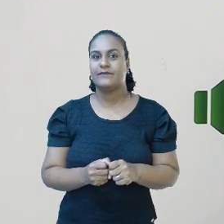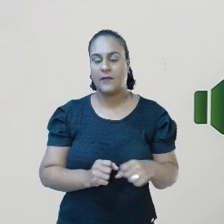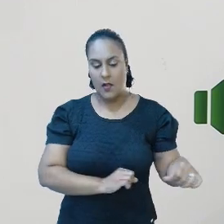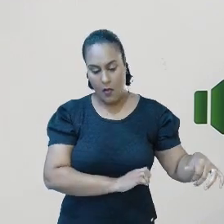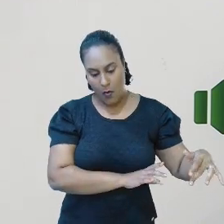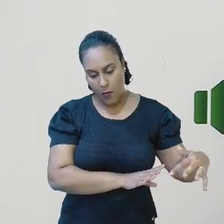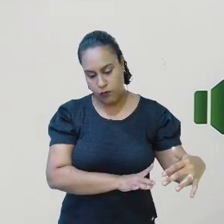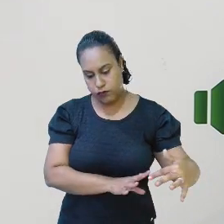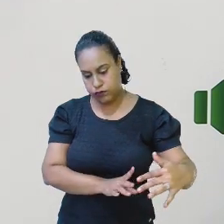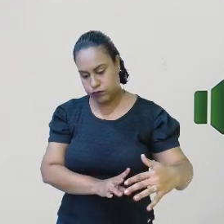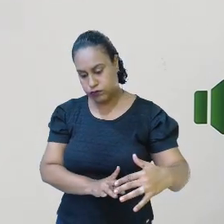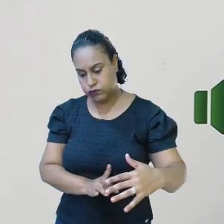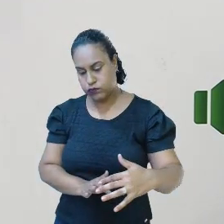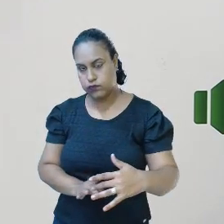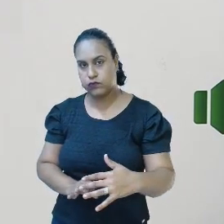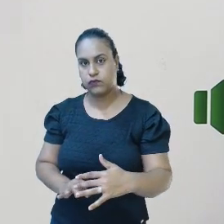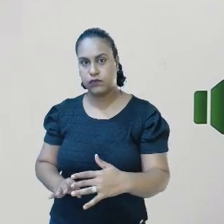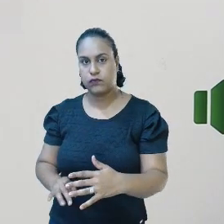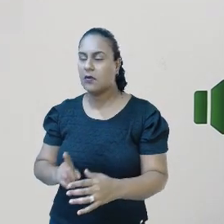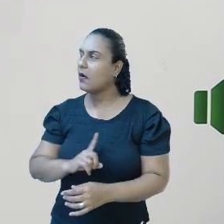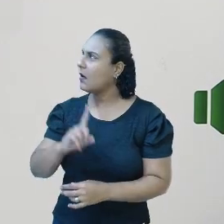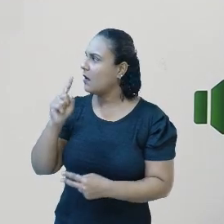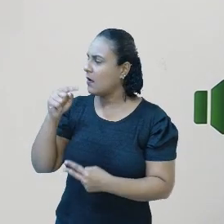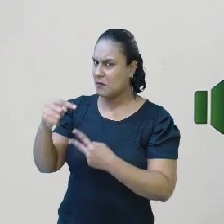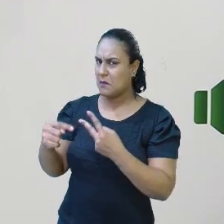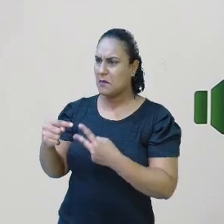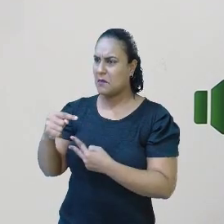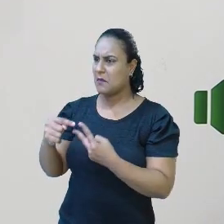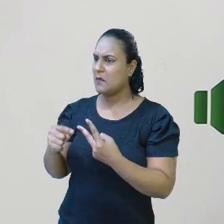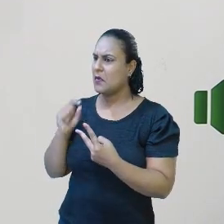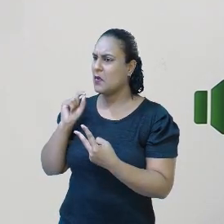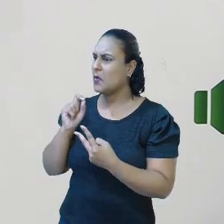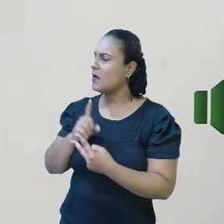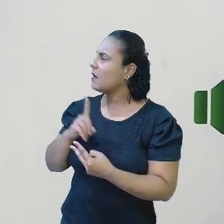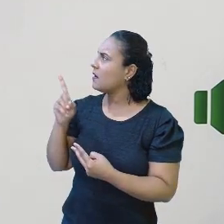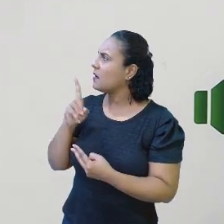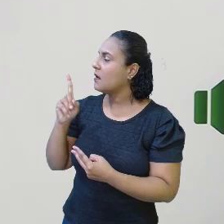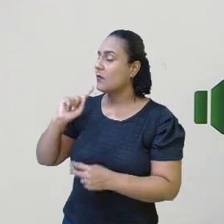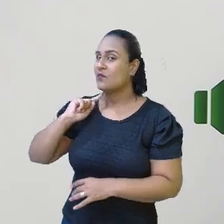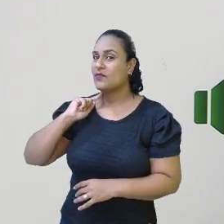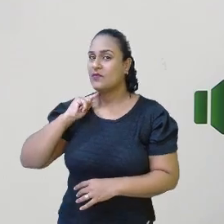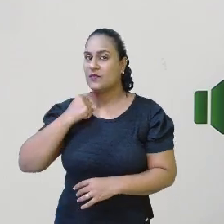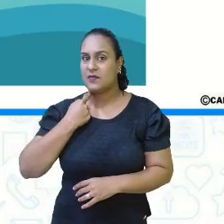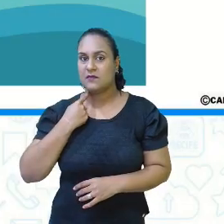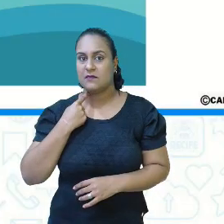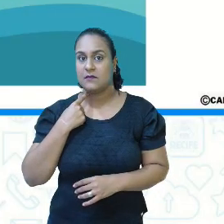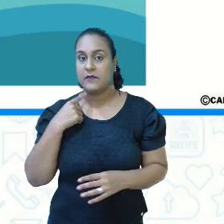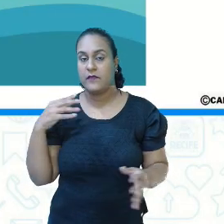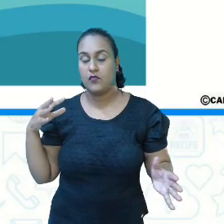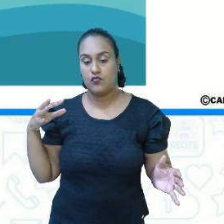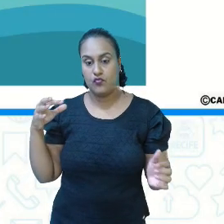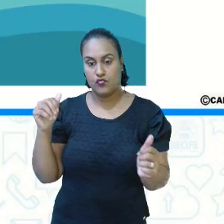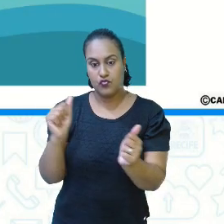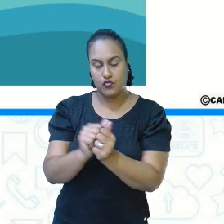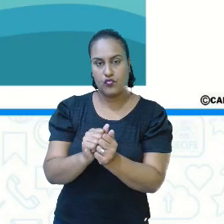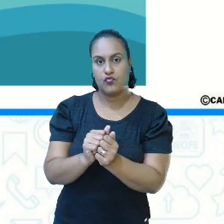da coagulação e floculação. Esses dejetos vão se unir